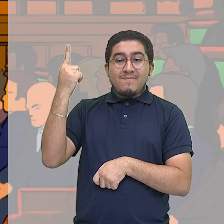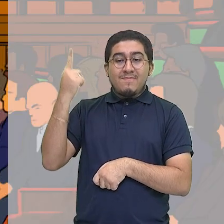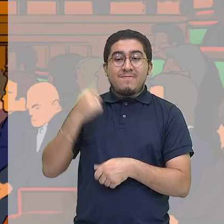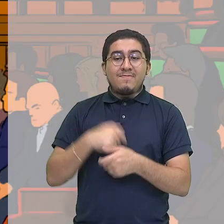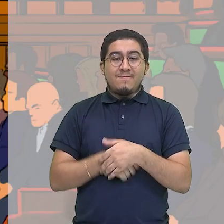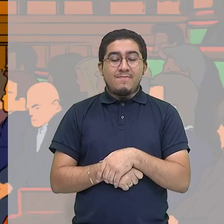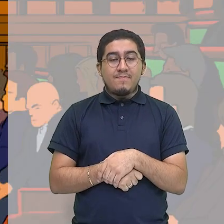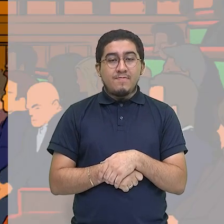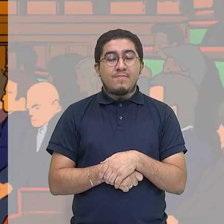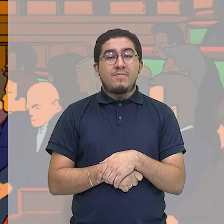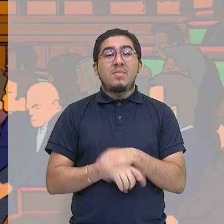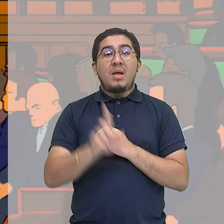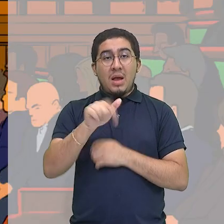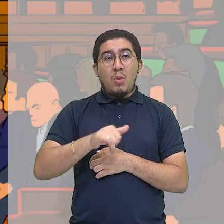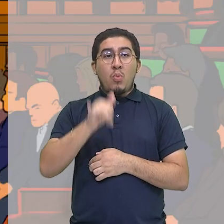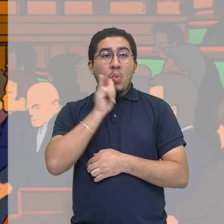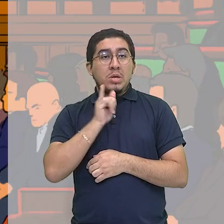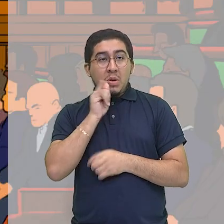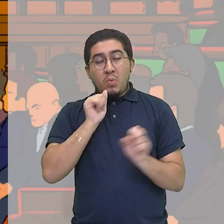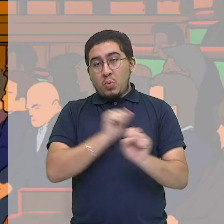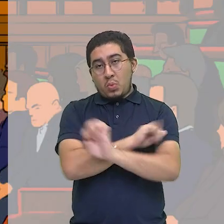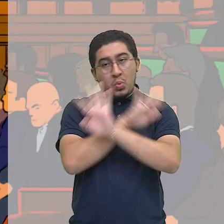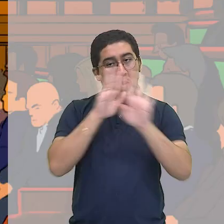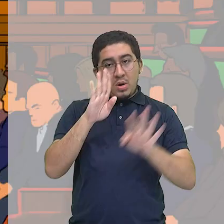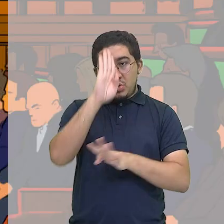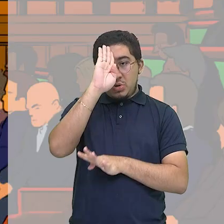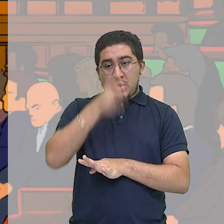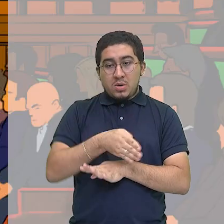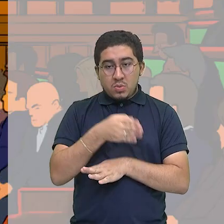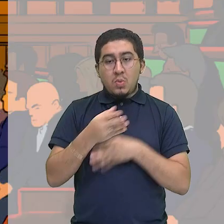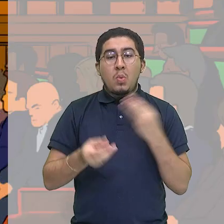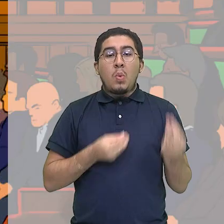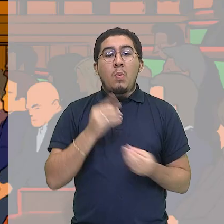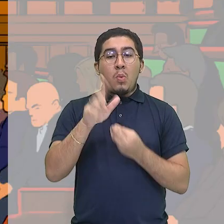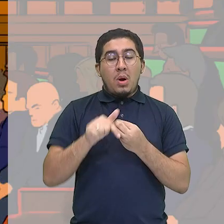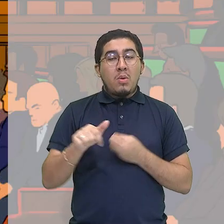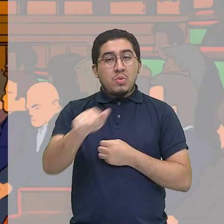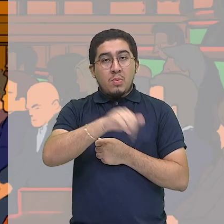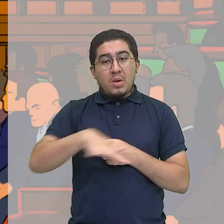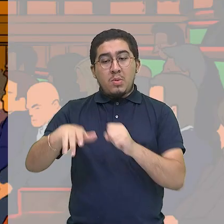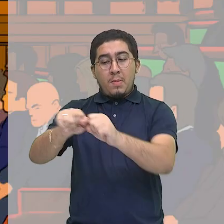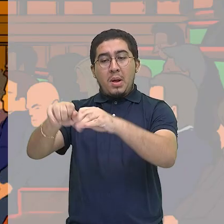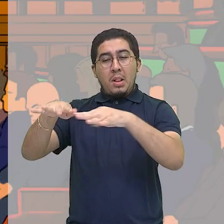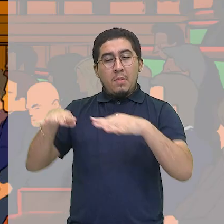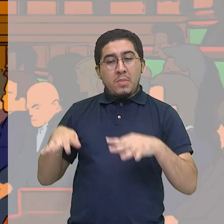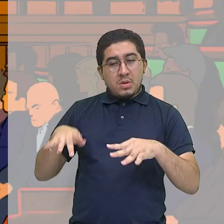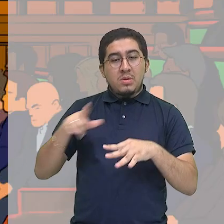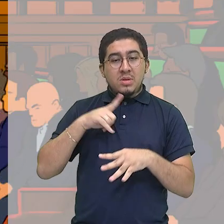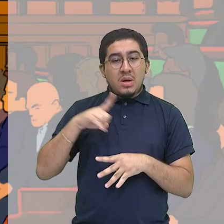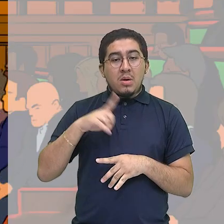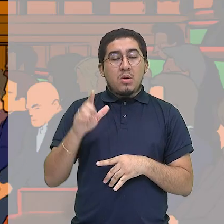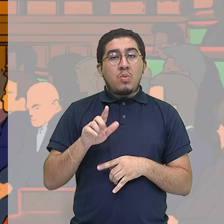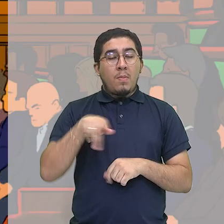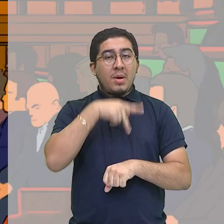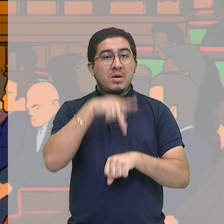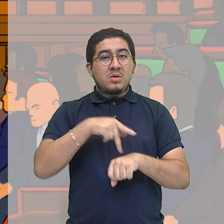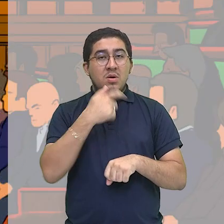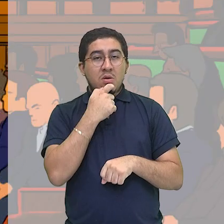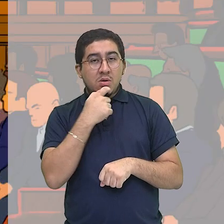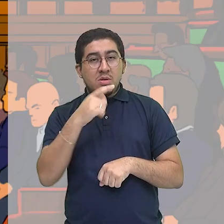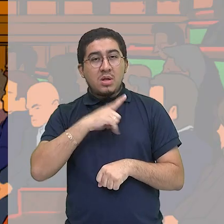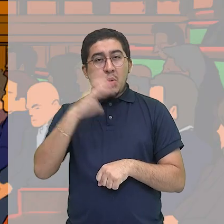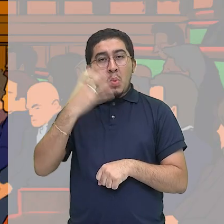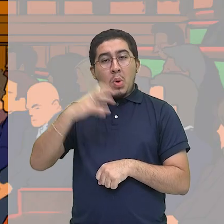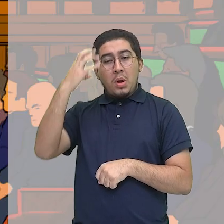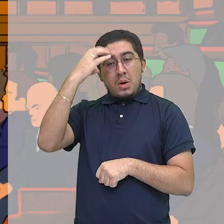Canadá, que são exemplos muito claros aqui de parlamentarismo. Aqui no Reino Unido, tem o monarca como